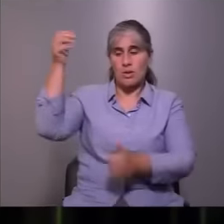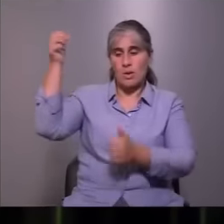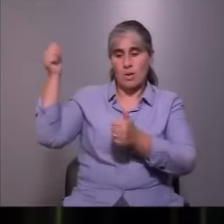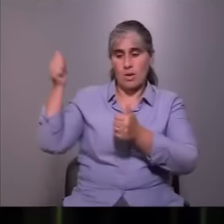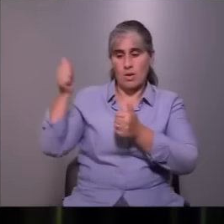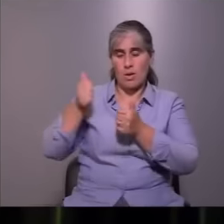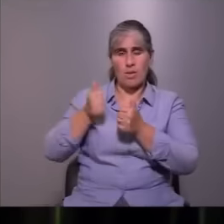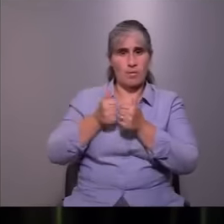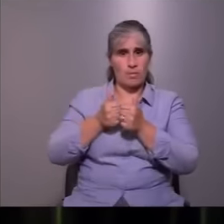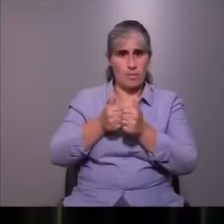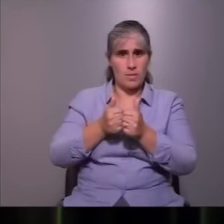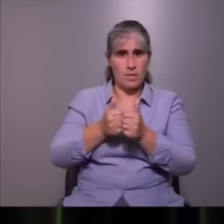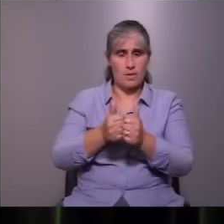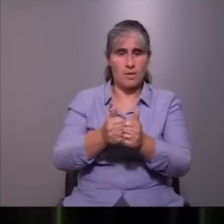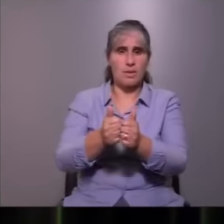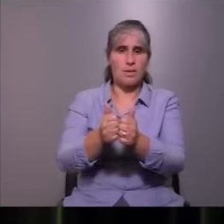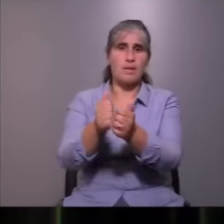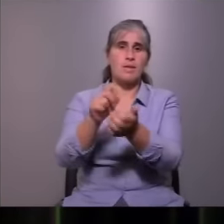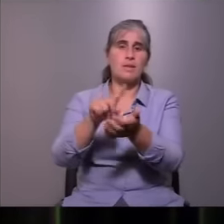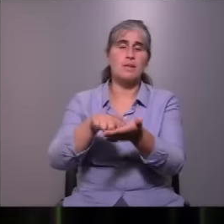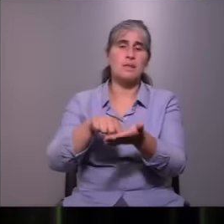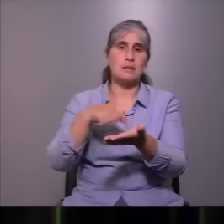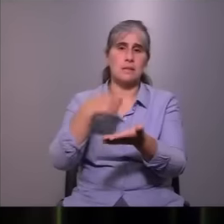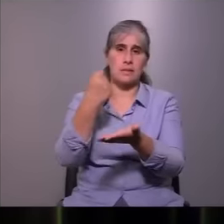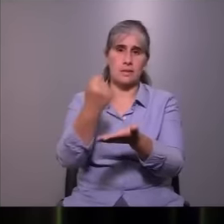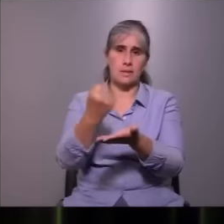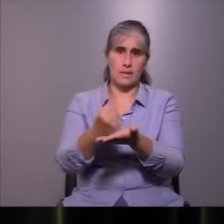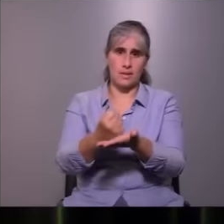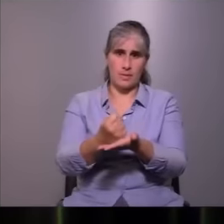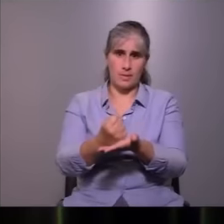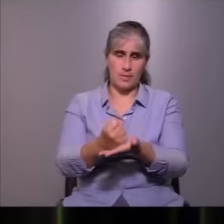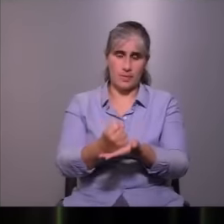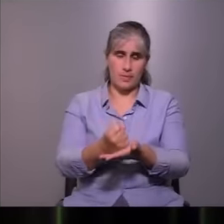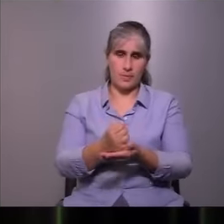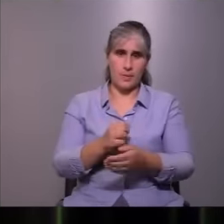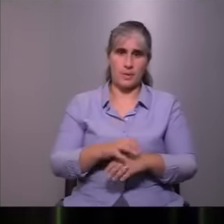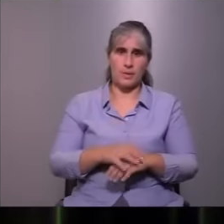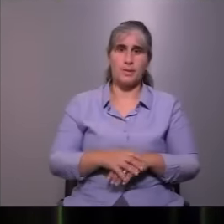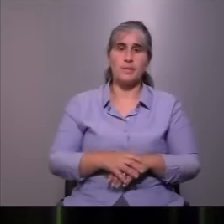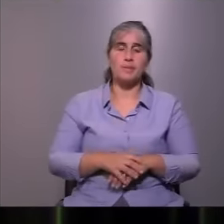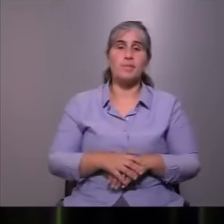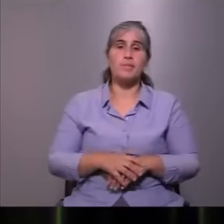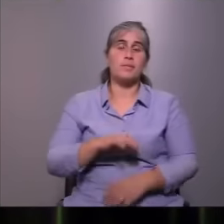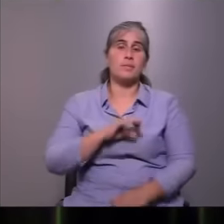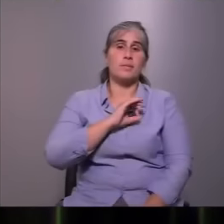Não dormirá aqui.